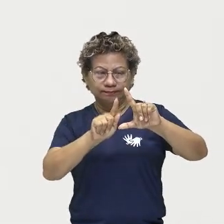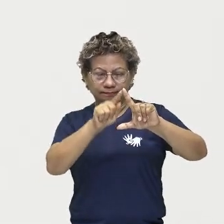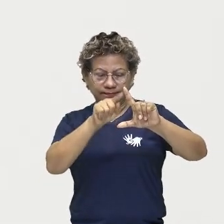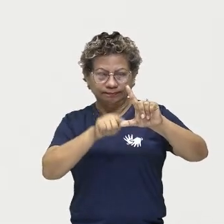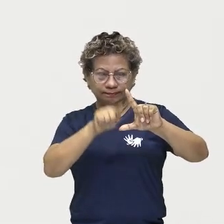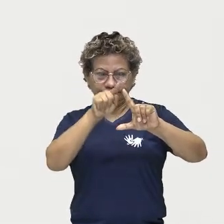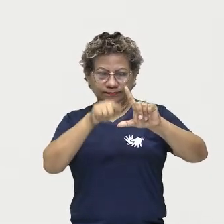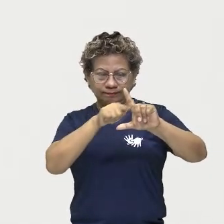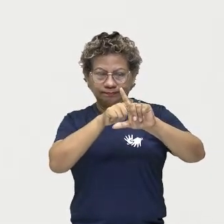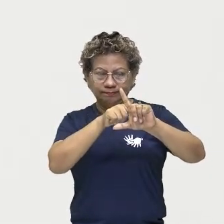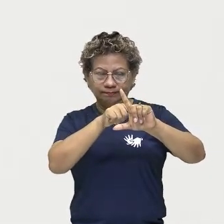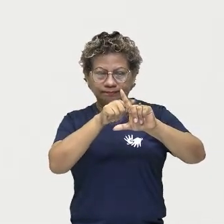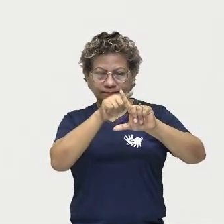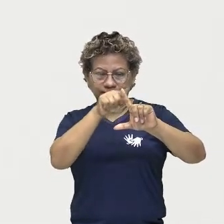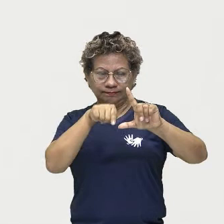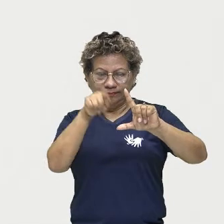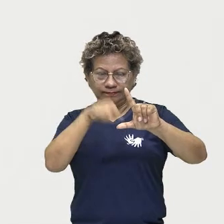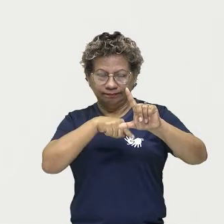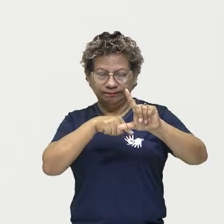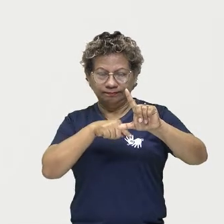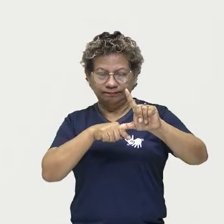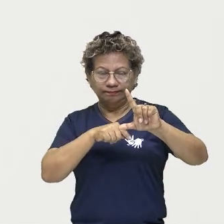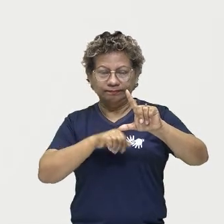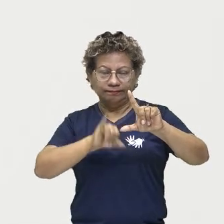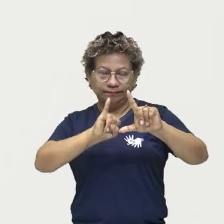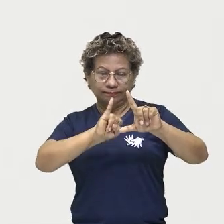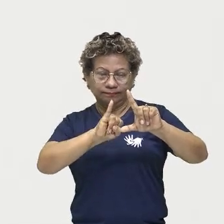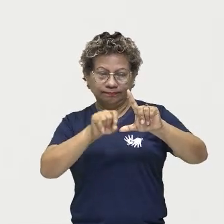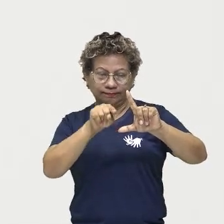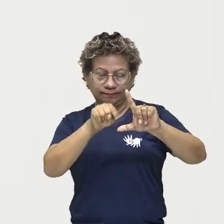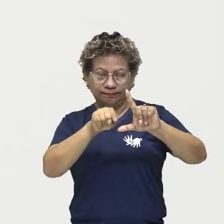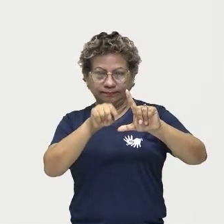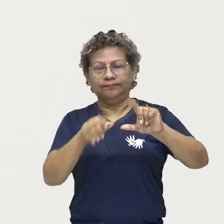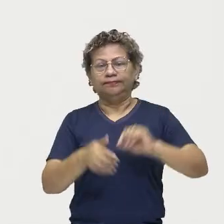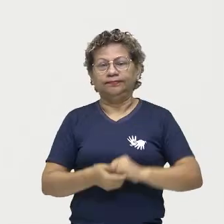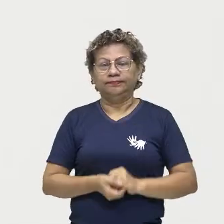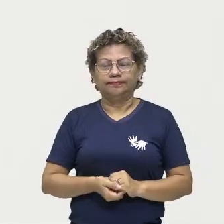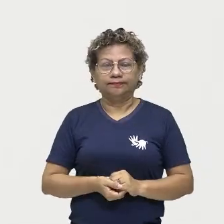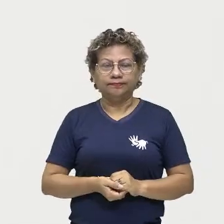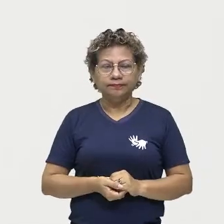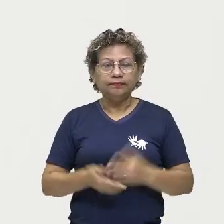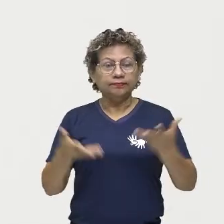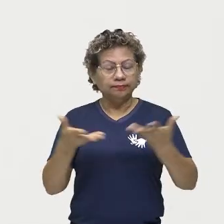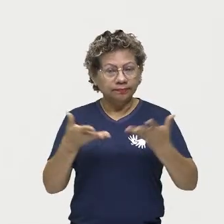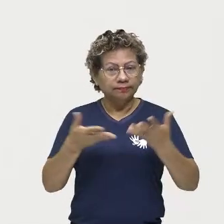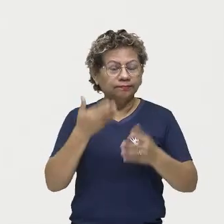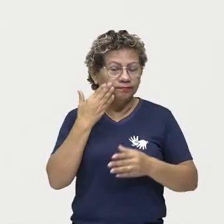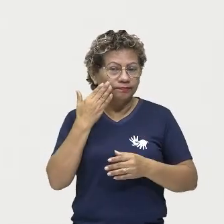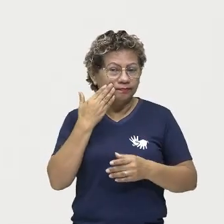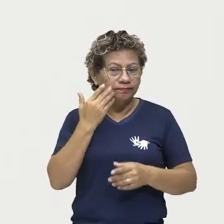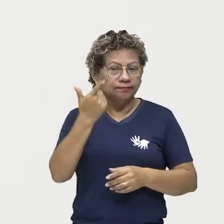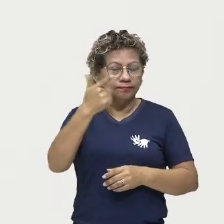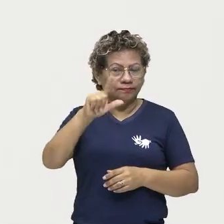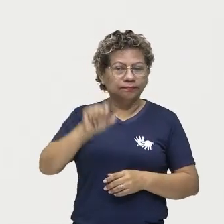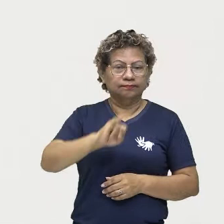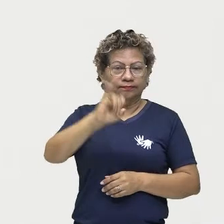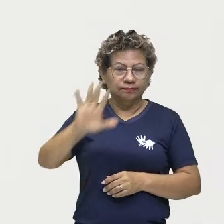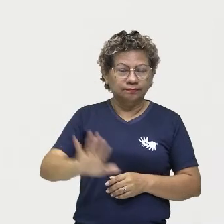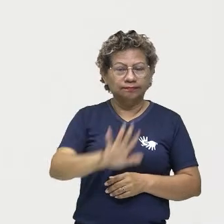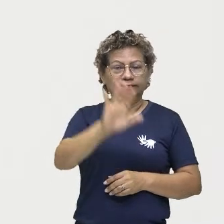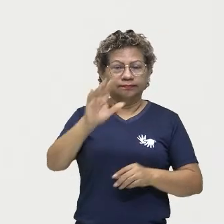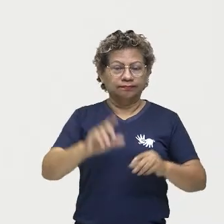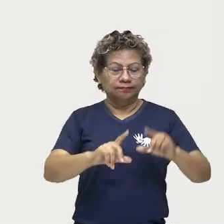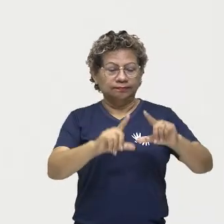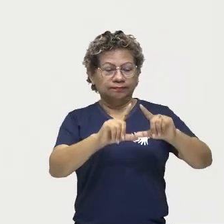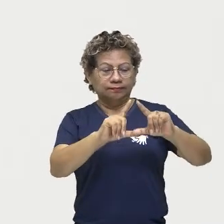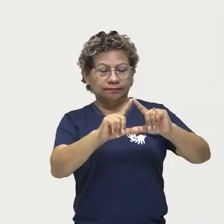Agora vamos falar da altura e do ortocentro, que é o nosso próximo ponto notável. Então, para nós entendermos o